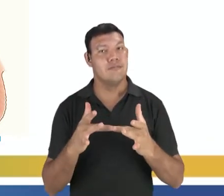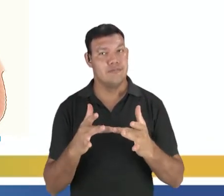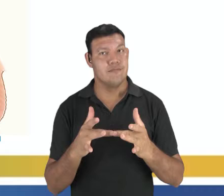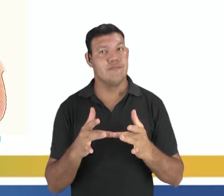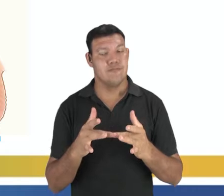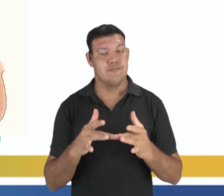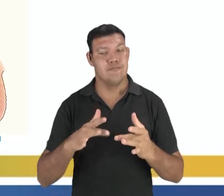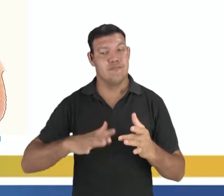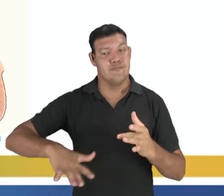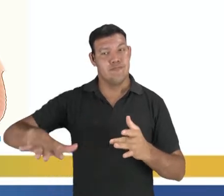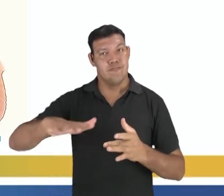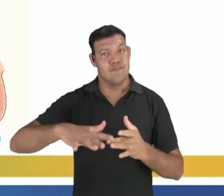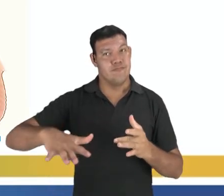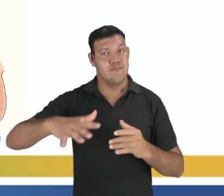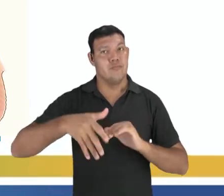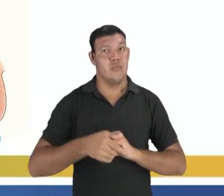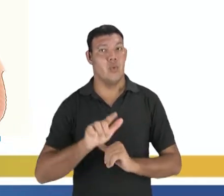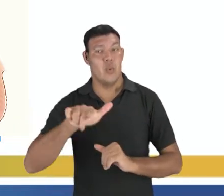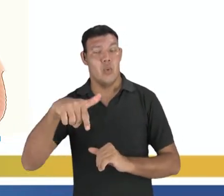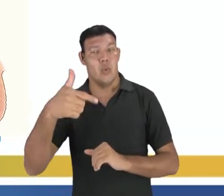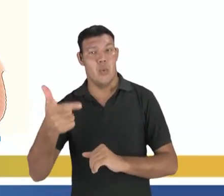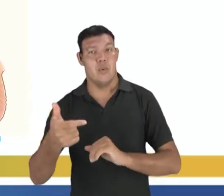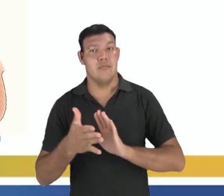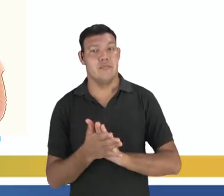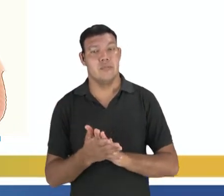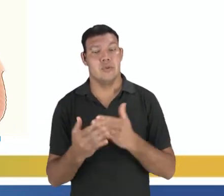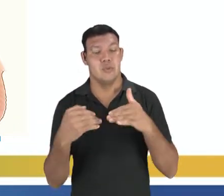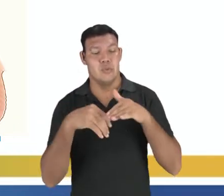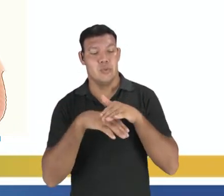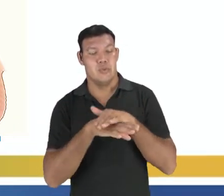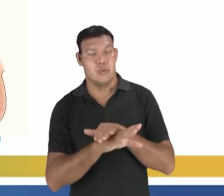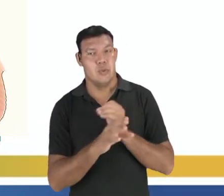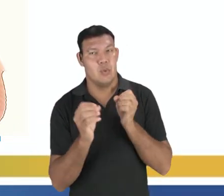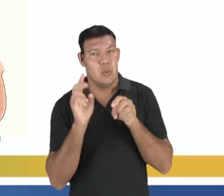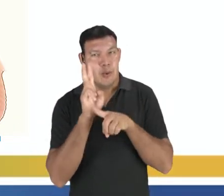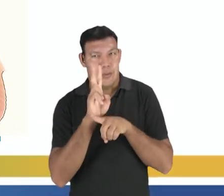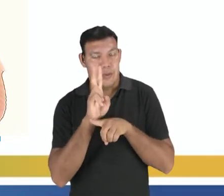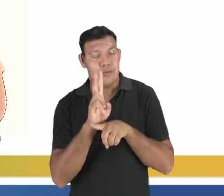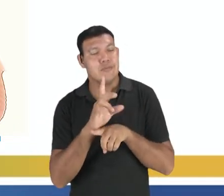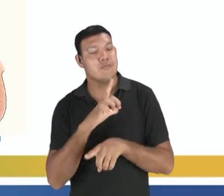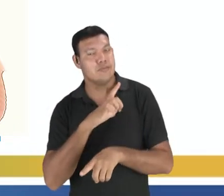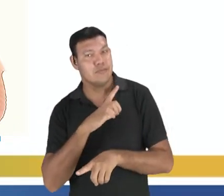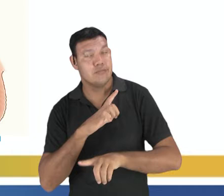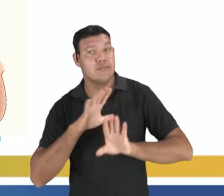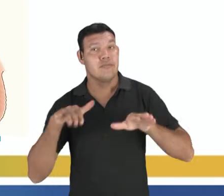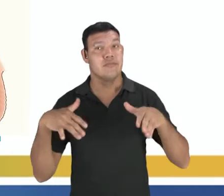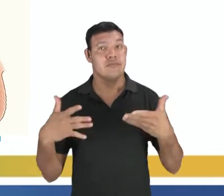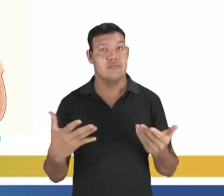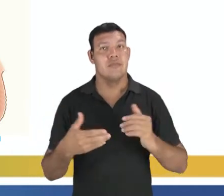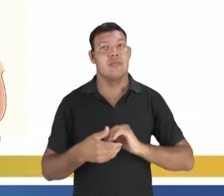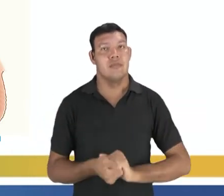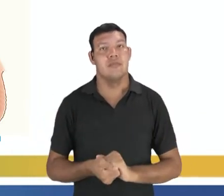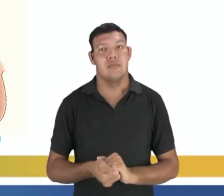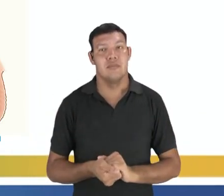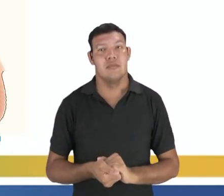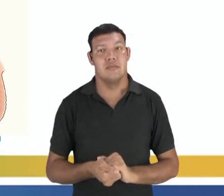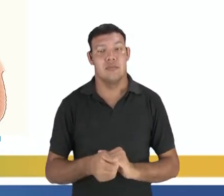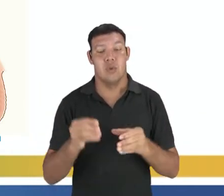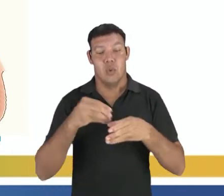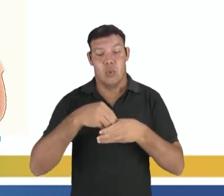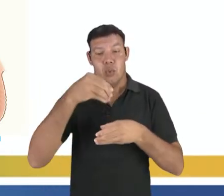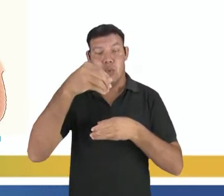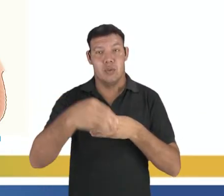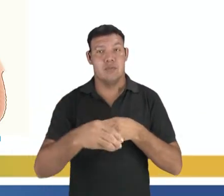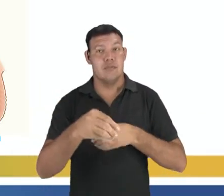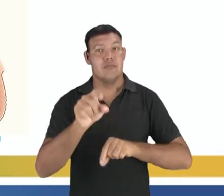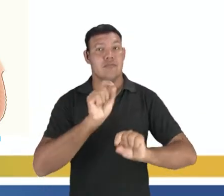o meio e aqueles que ficam mais protegidos. E o que a gente tem aí como órgãos externos